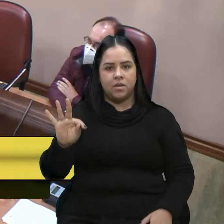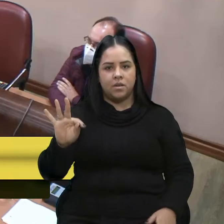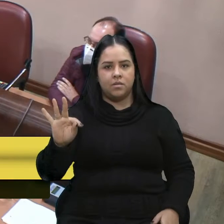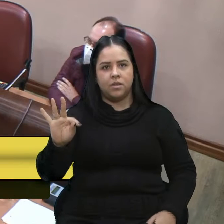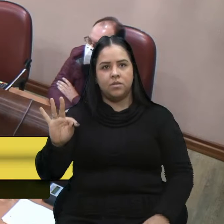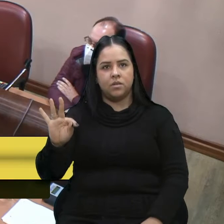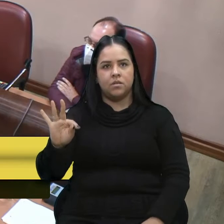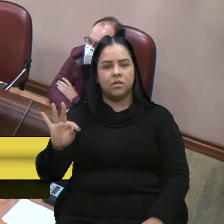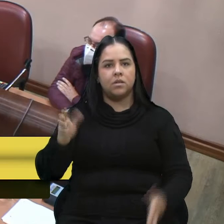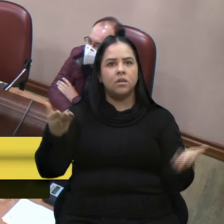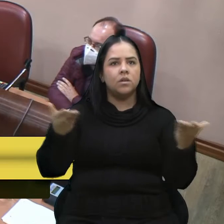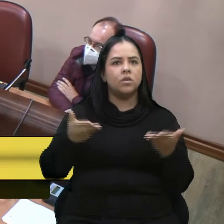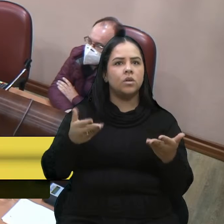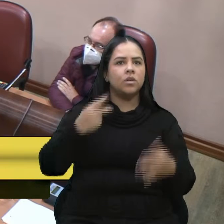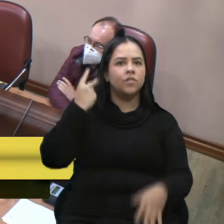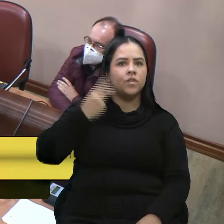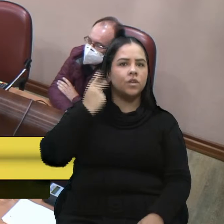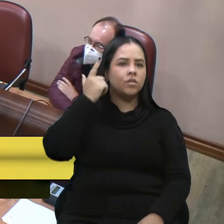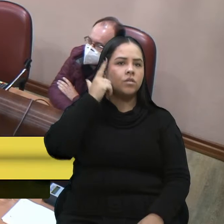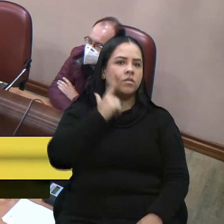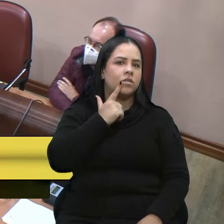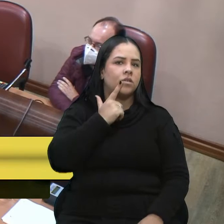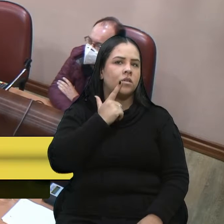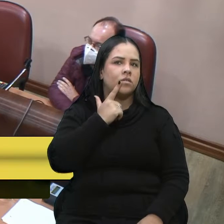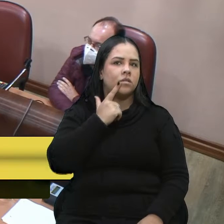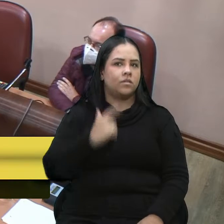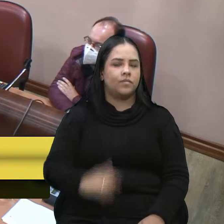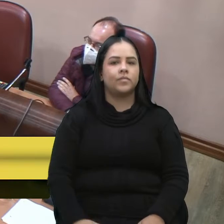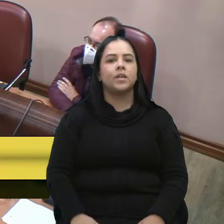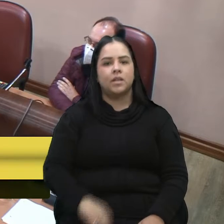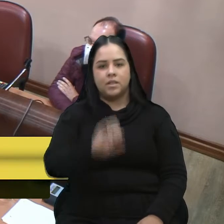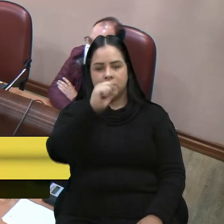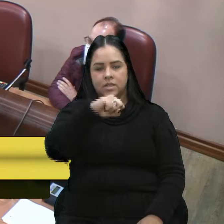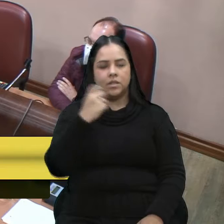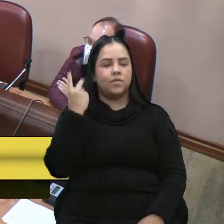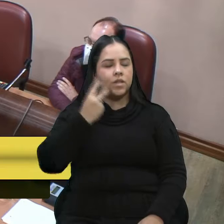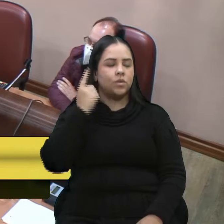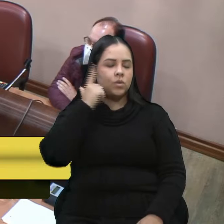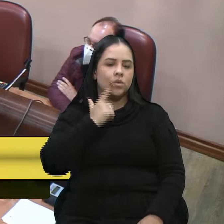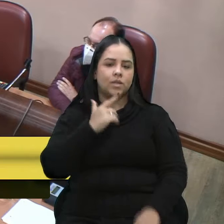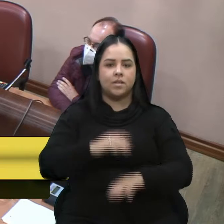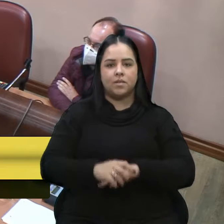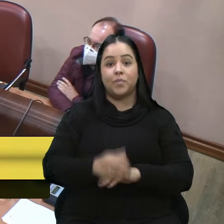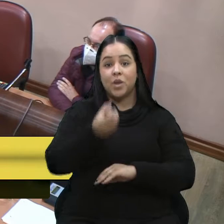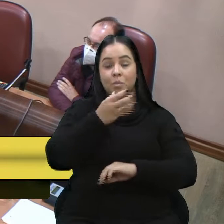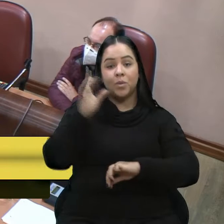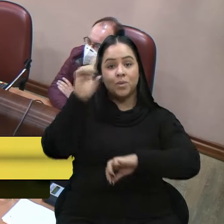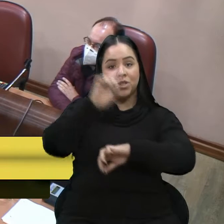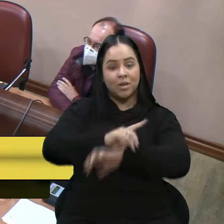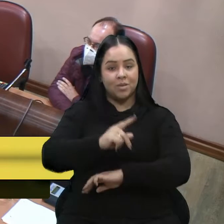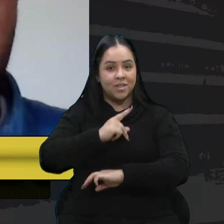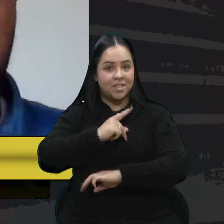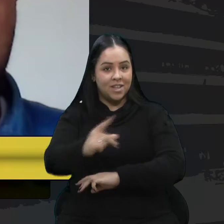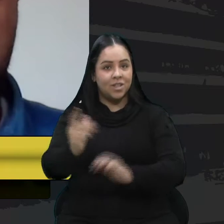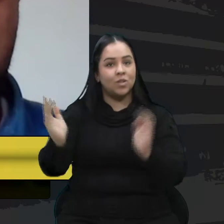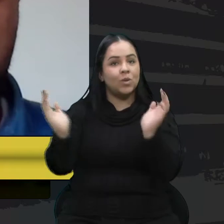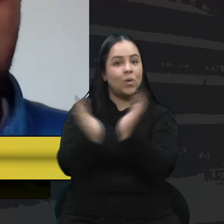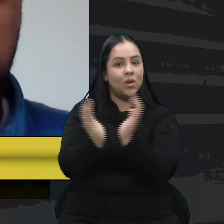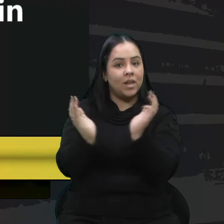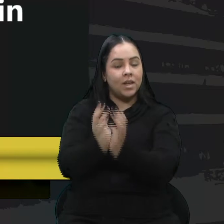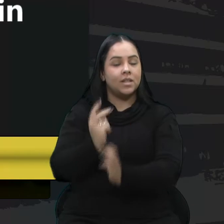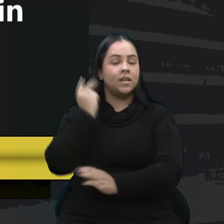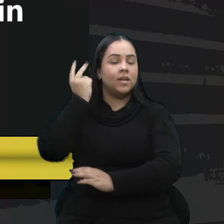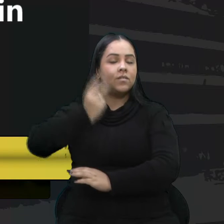Palavra, vereador Lucas, isso. Isso. Bom dia, senhor presidente. Bom dia, os colegas